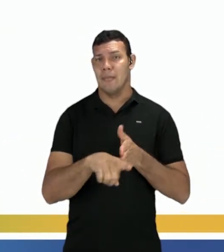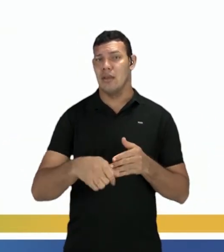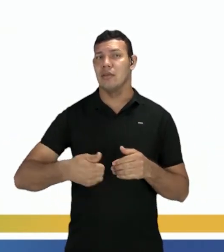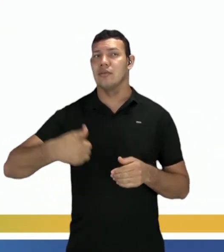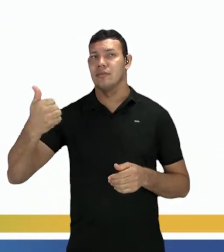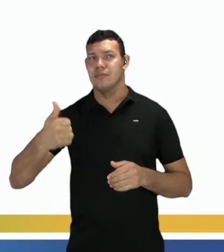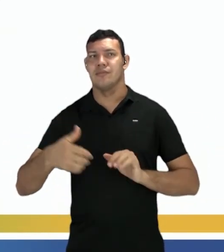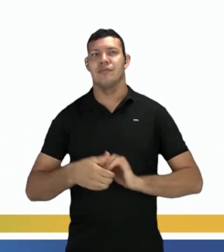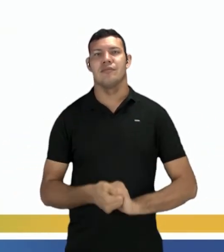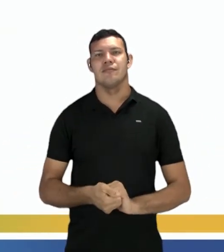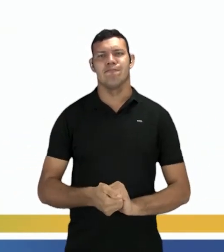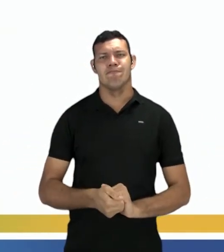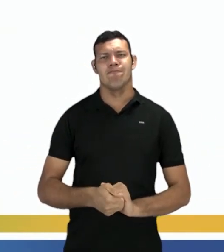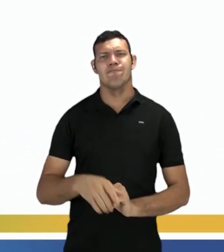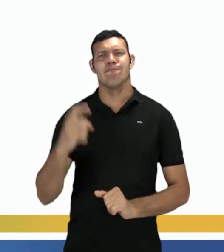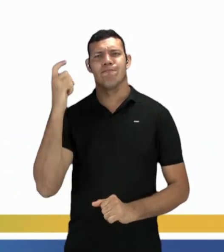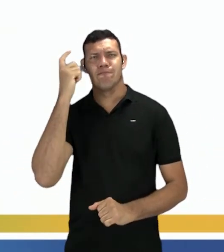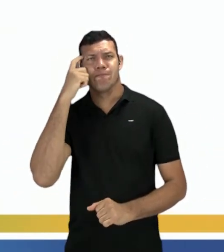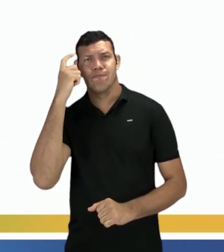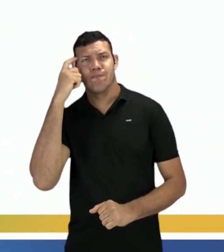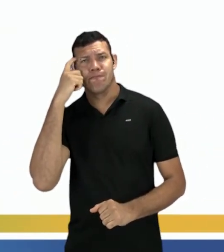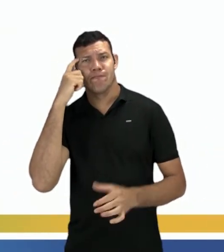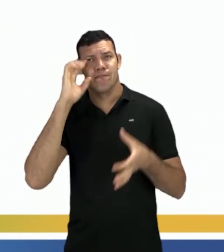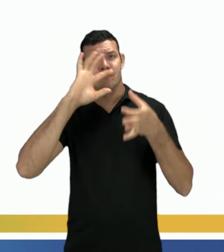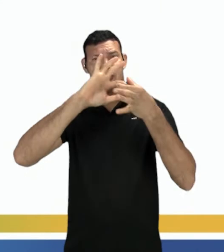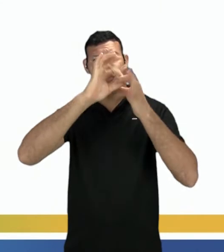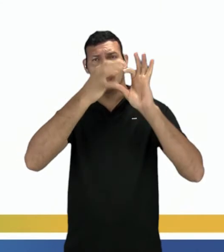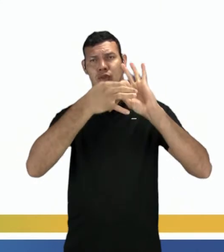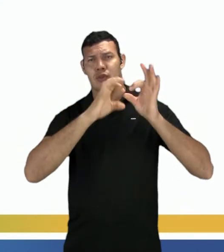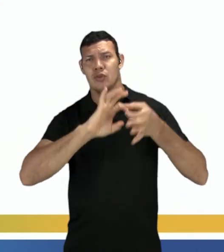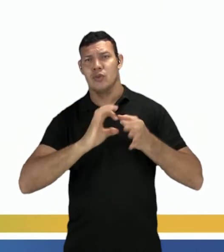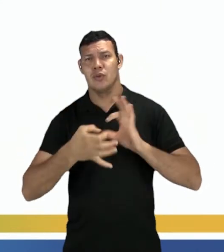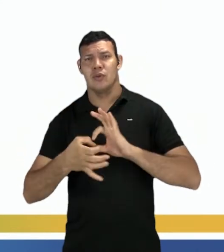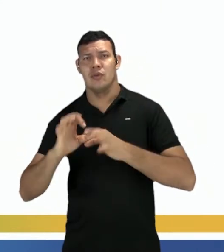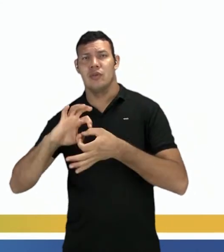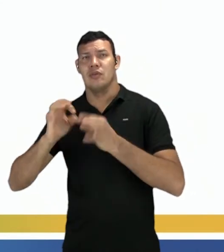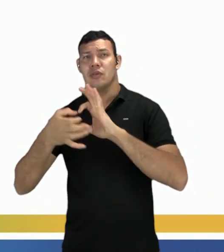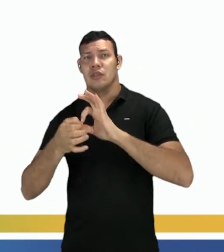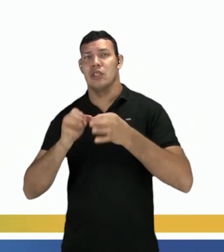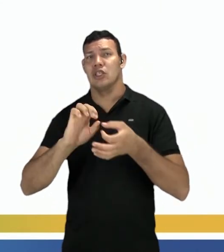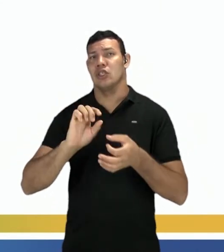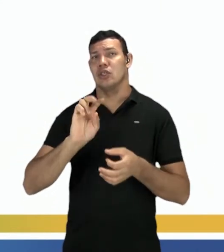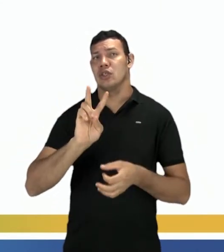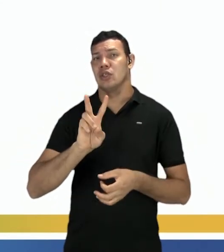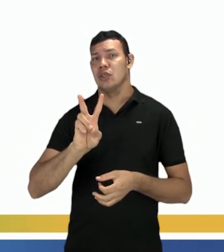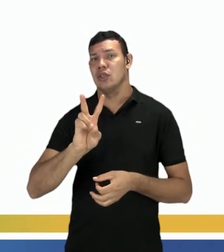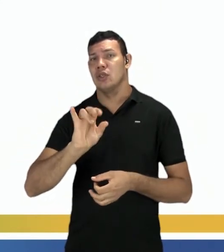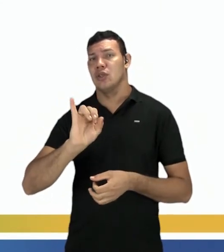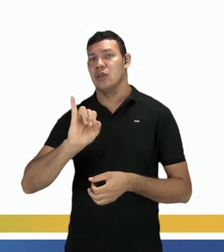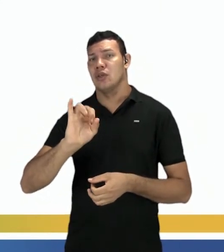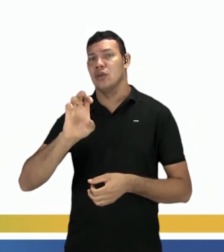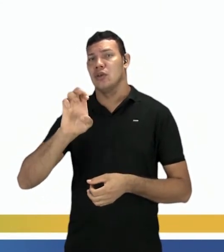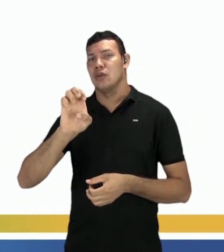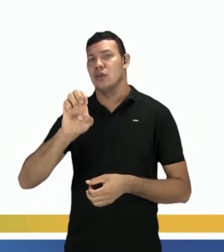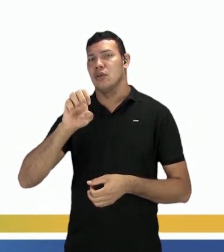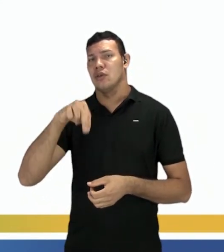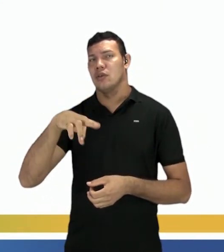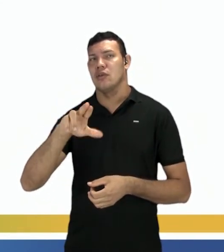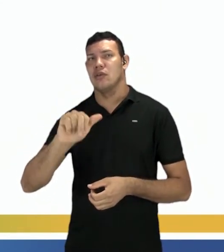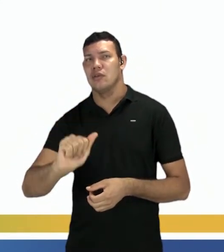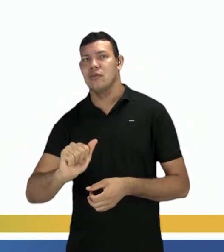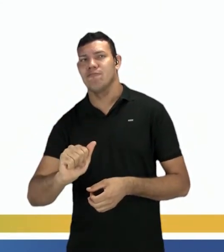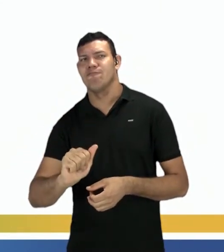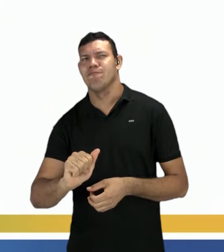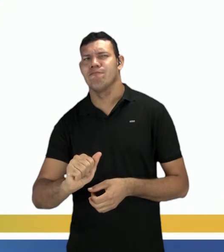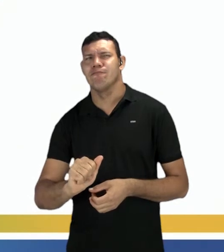lá. Para os pensadores do ciclo de Viena, aquilo que não pode ser verificado é considerado desprovido de